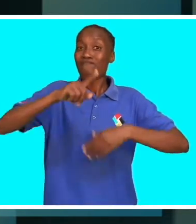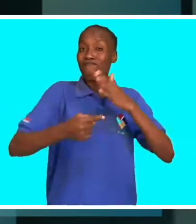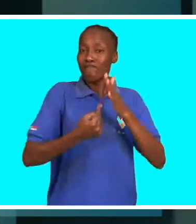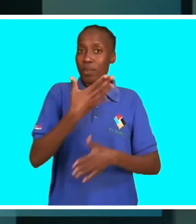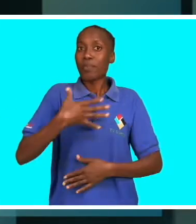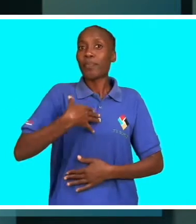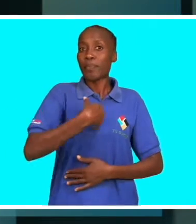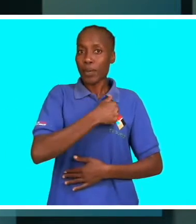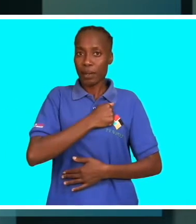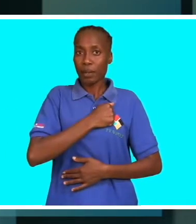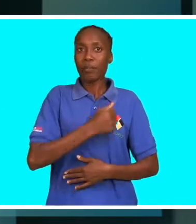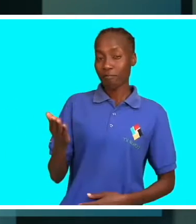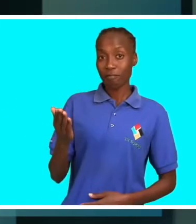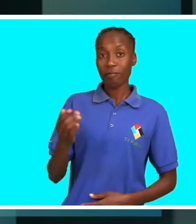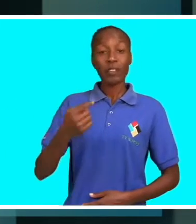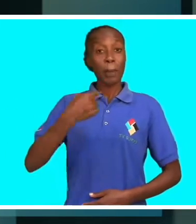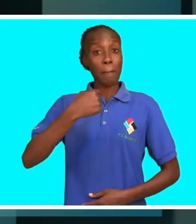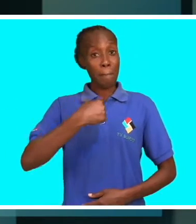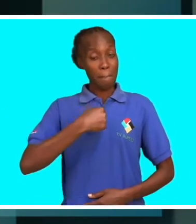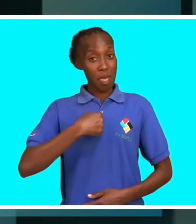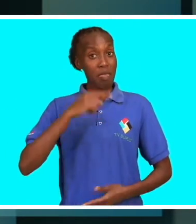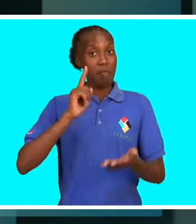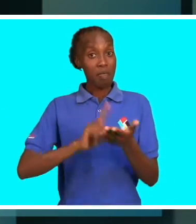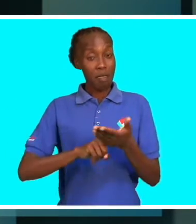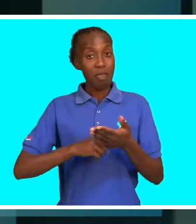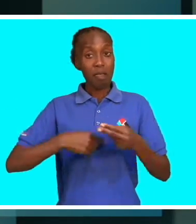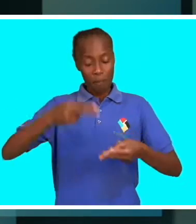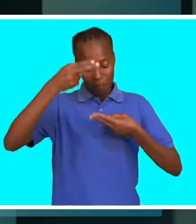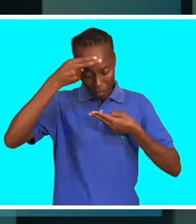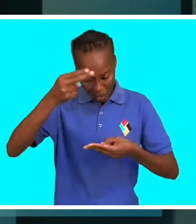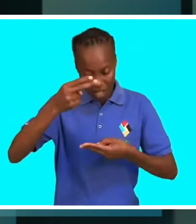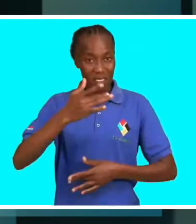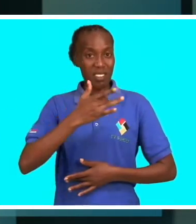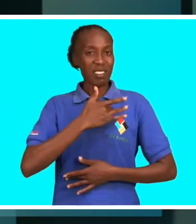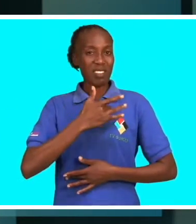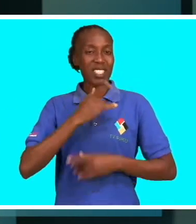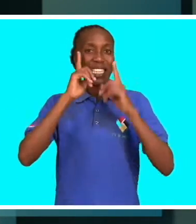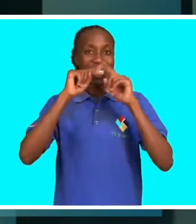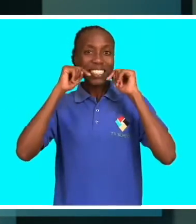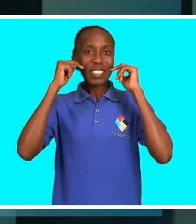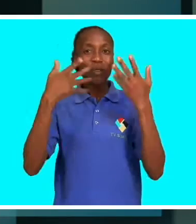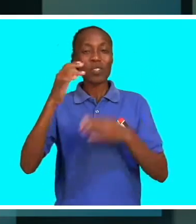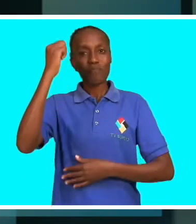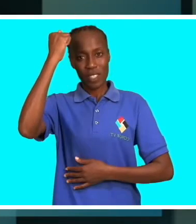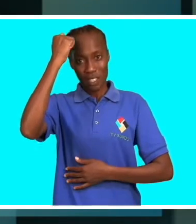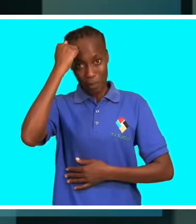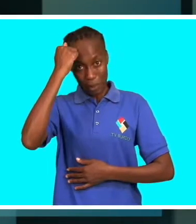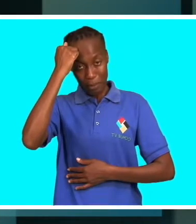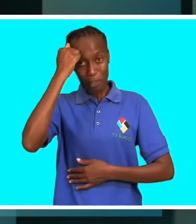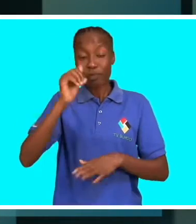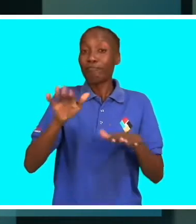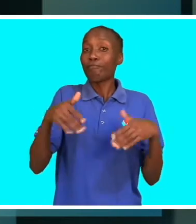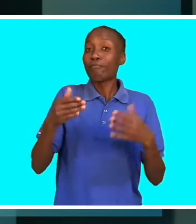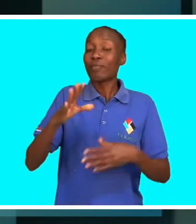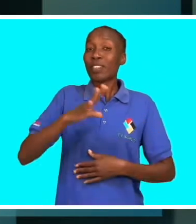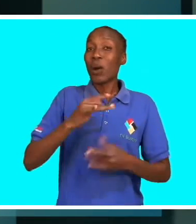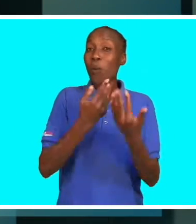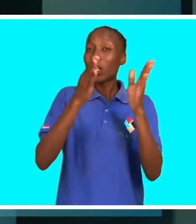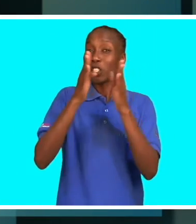e provavelmente a morrer. Bem, para mim é uma hora e sinto-me feliz porque nós sabemos que